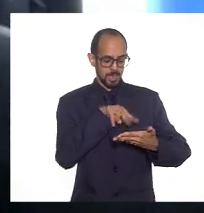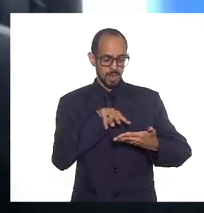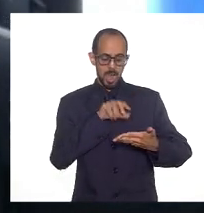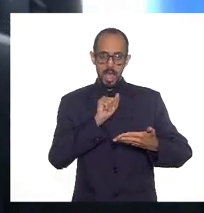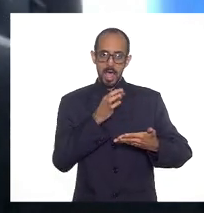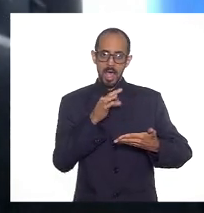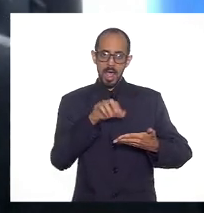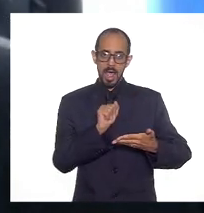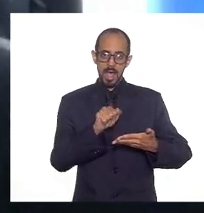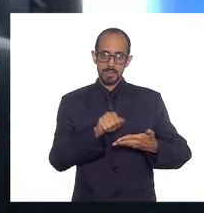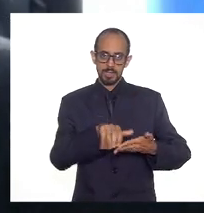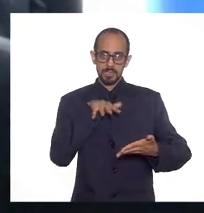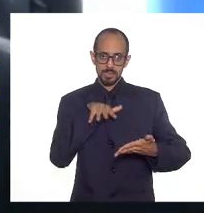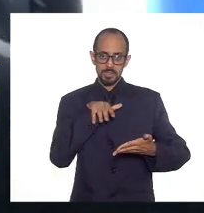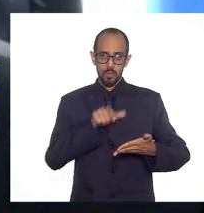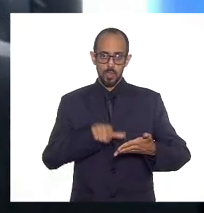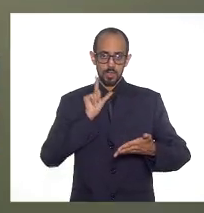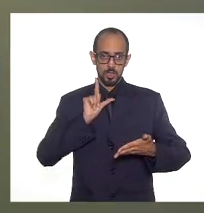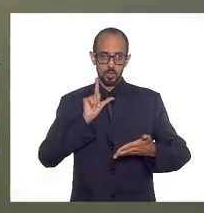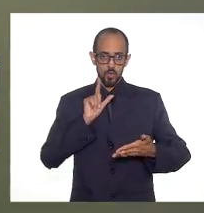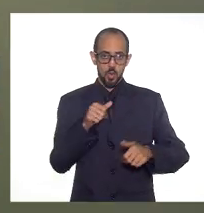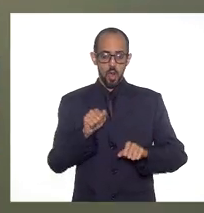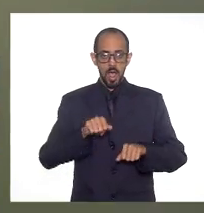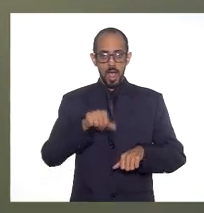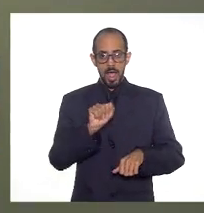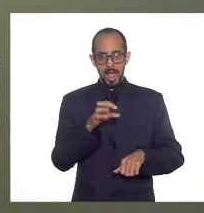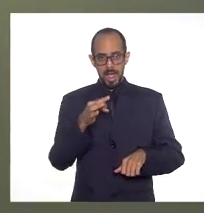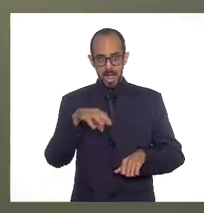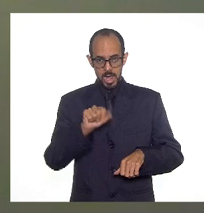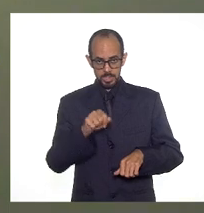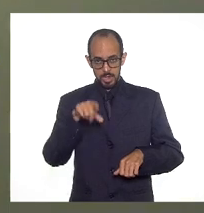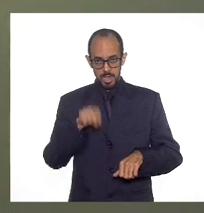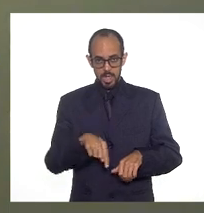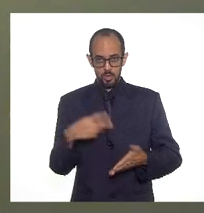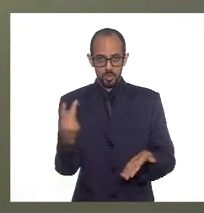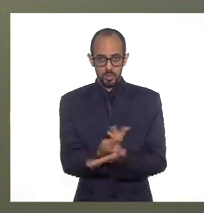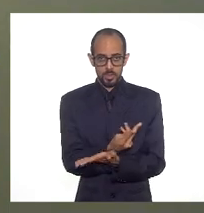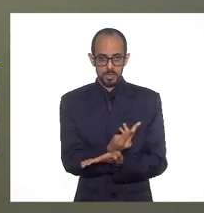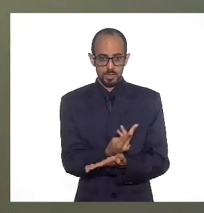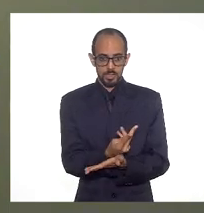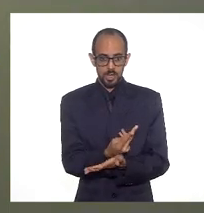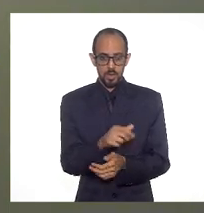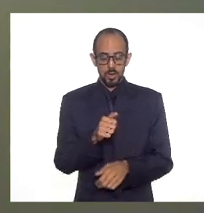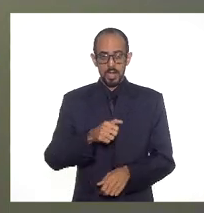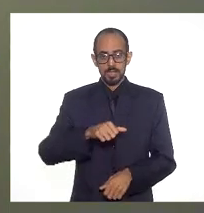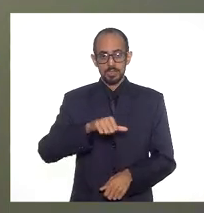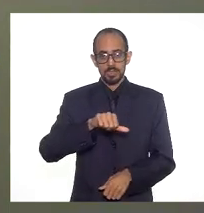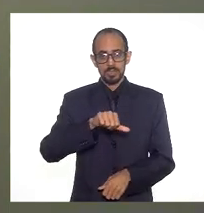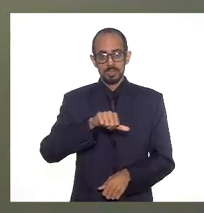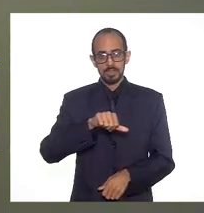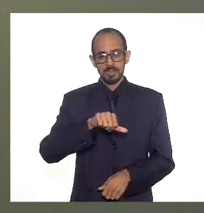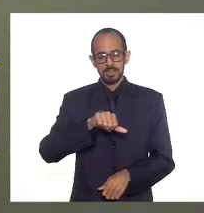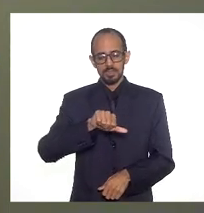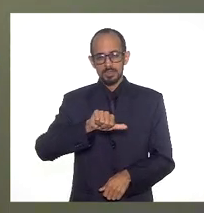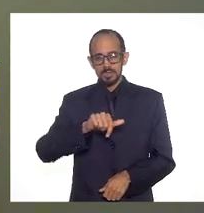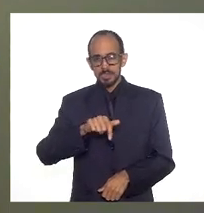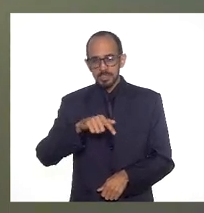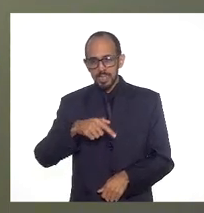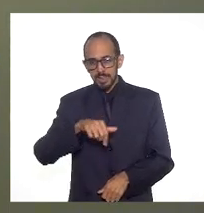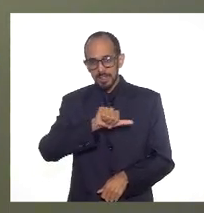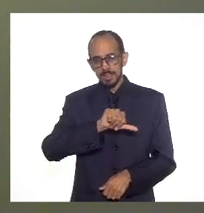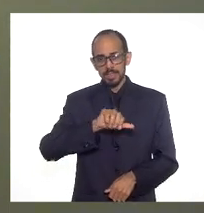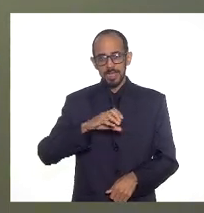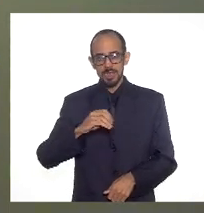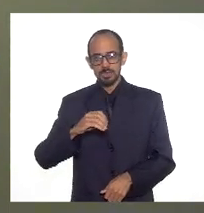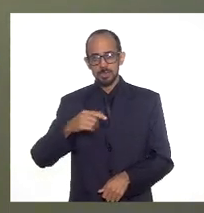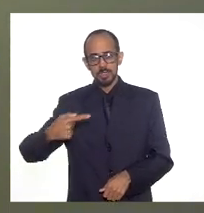ata da sessão anterior. A ata reflete com exatidão o ocorrido na 107ª sessão extraordinária, que iniciada